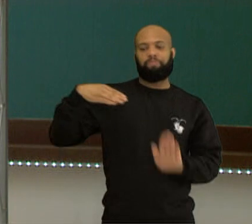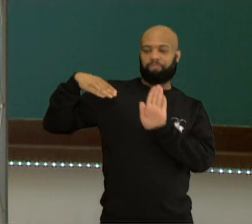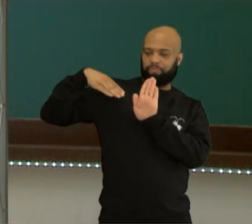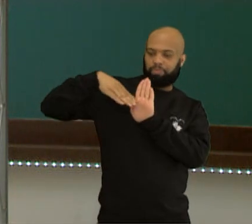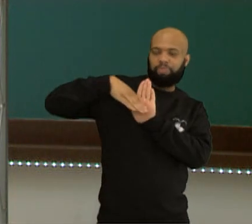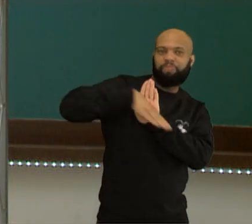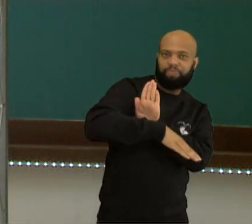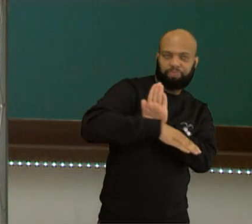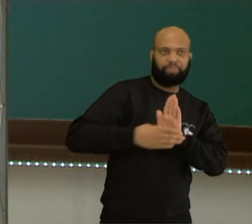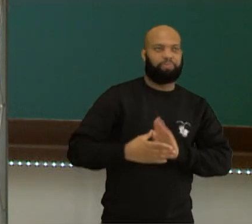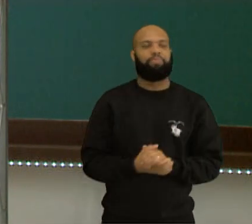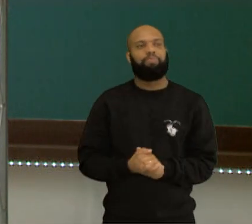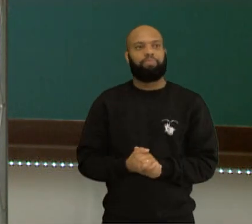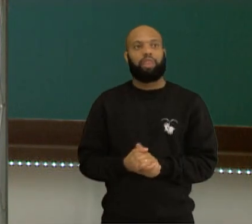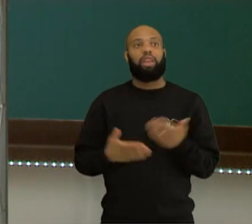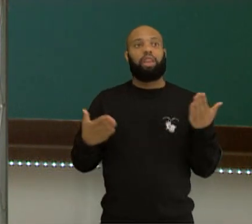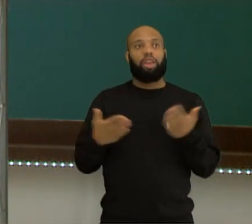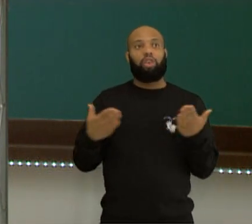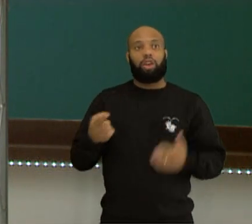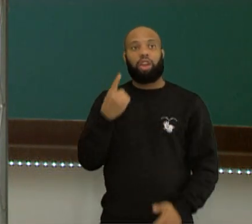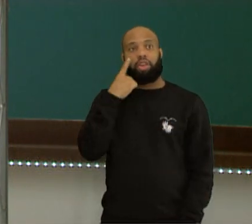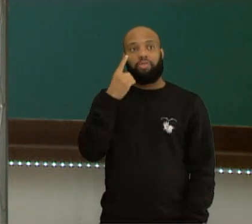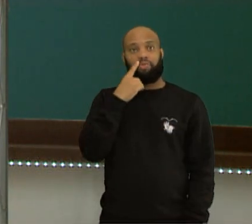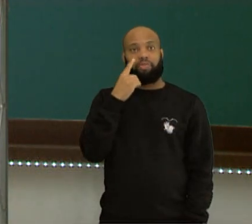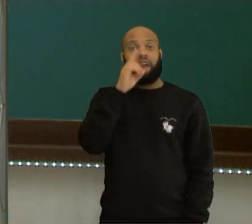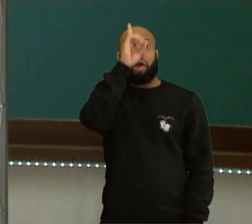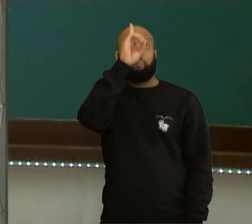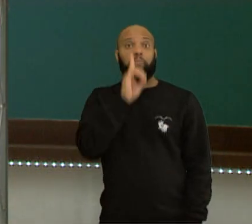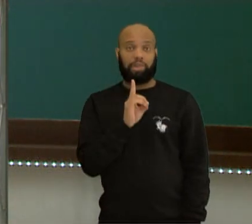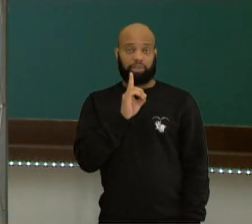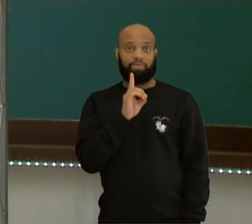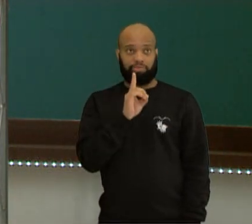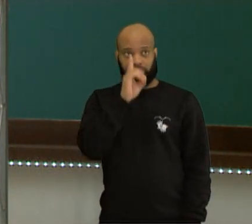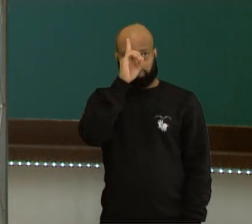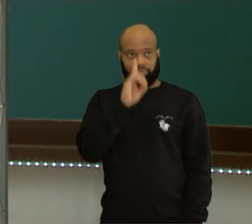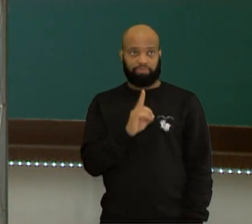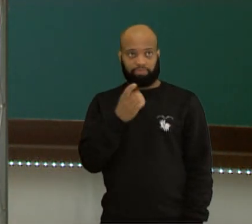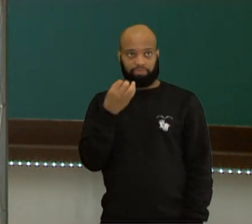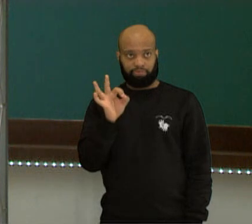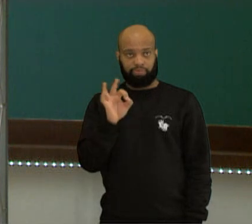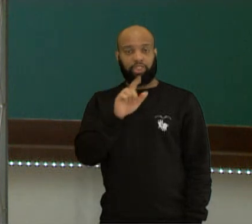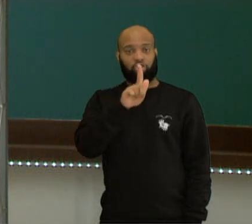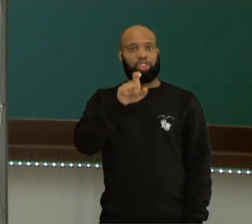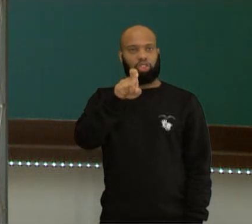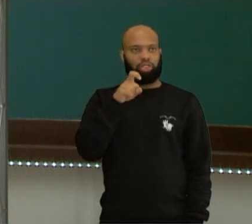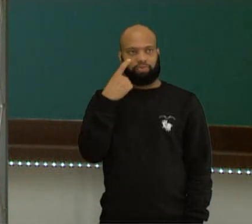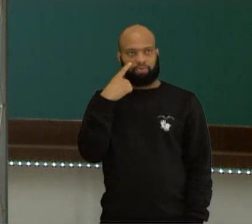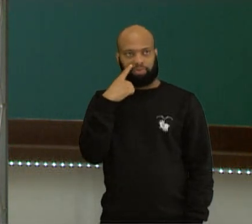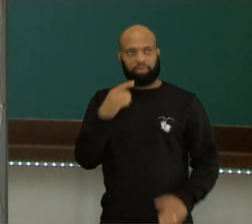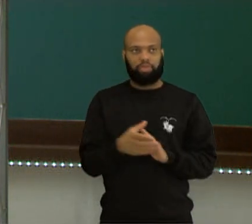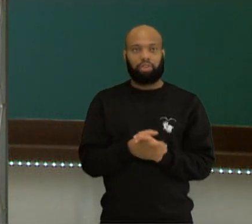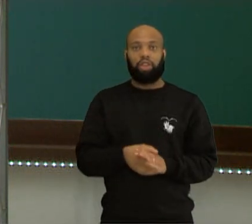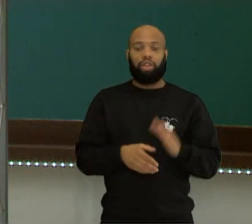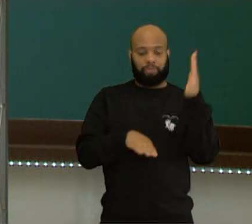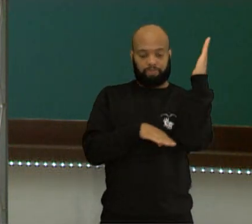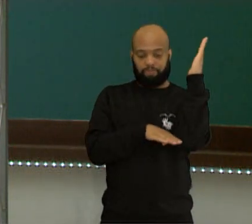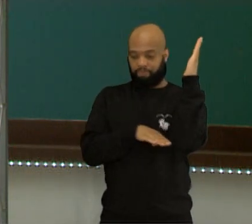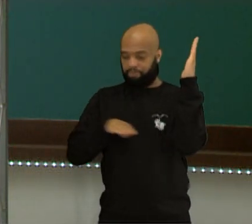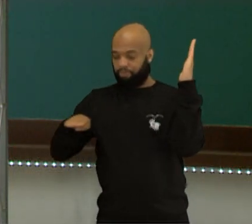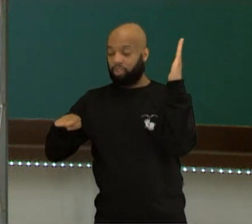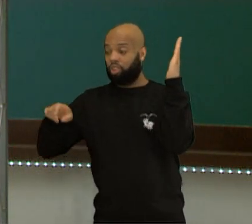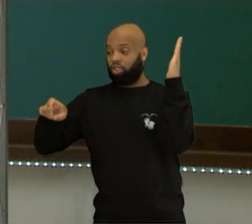bem. Aí, agora, observem essa reta amarela aqui, né? Que é a g de x, olha só. Conforme